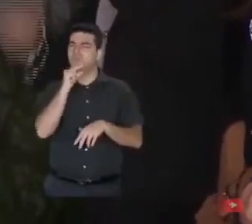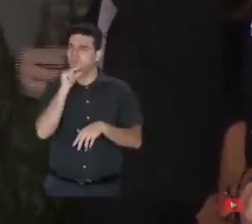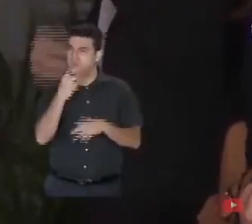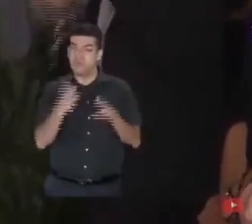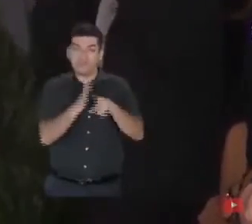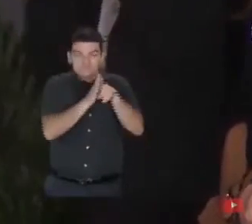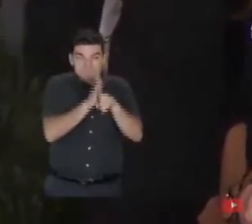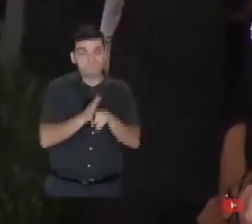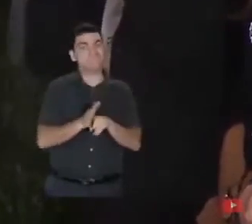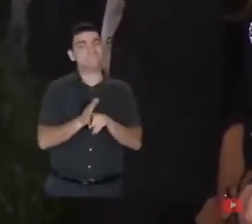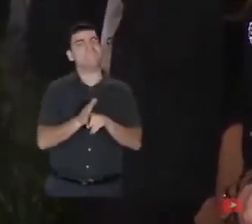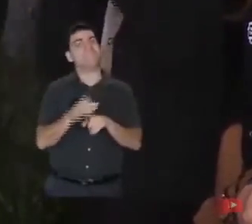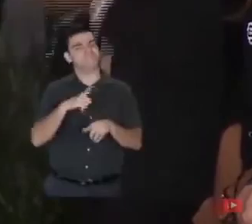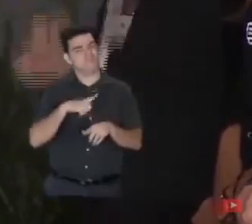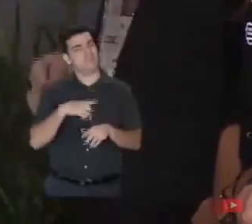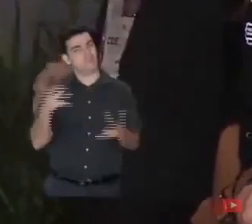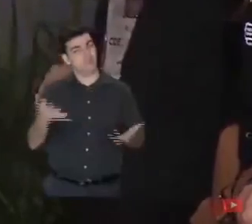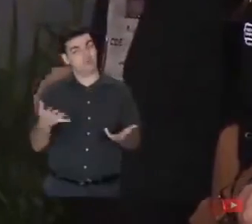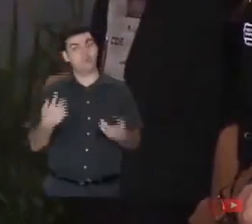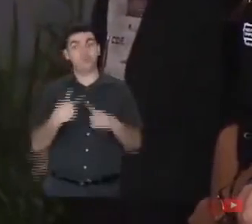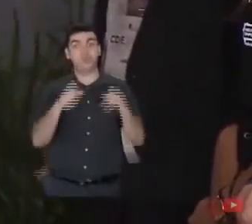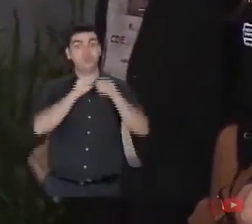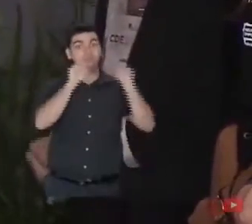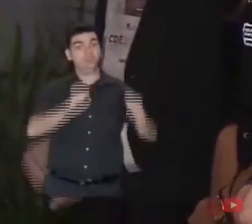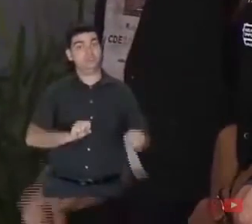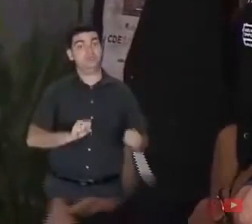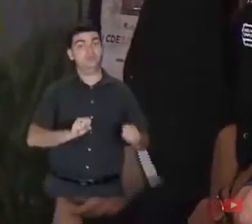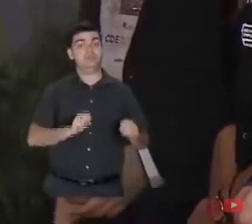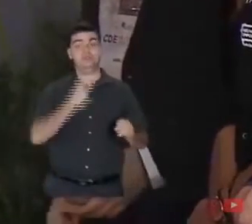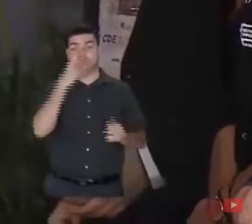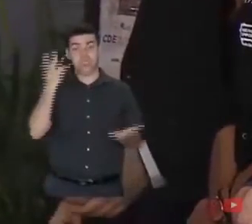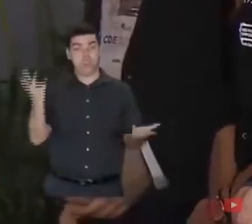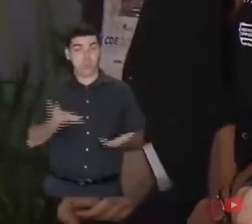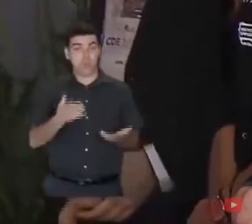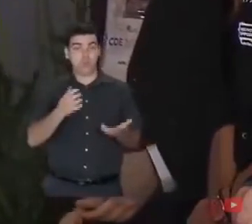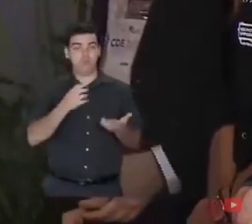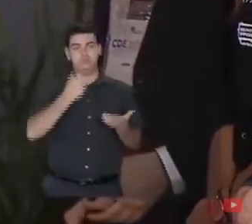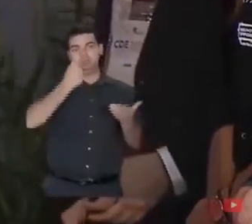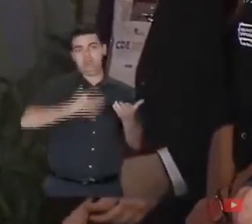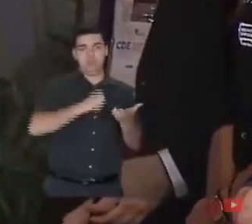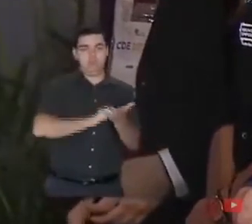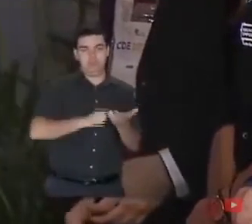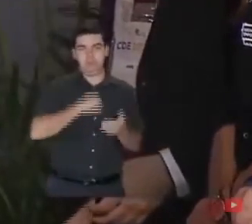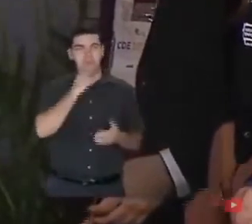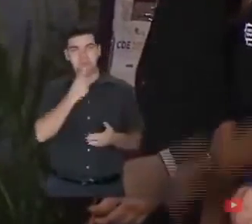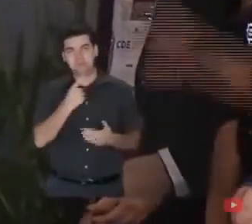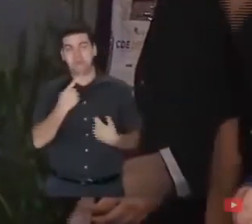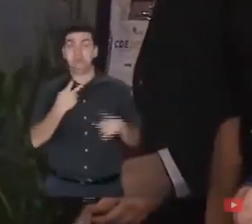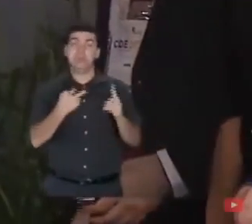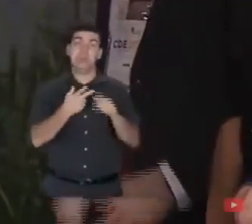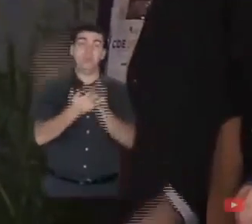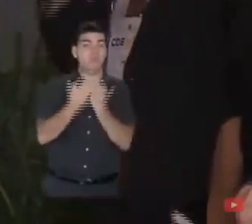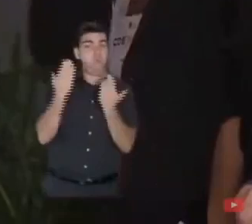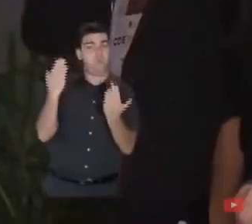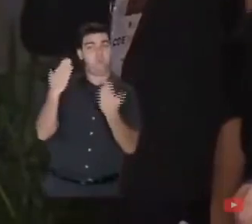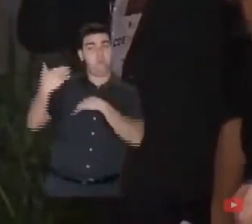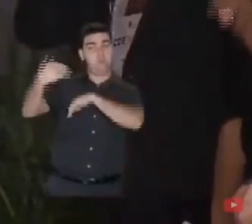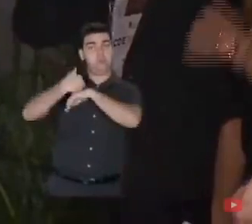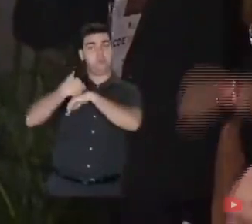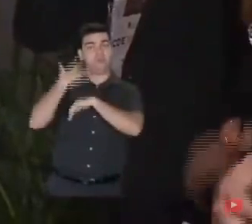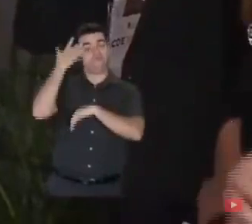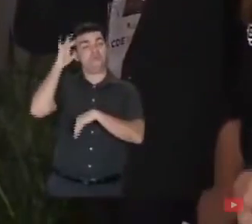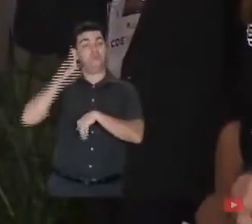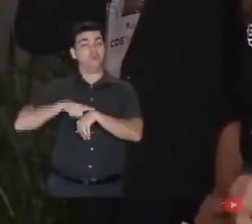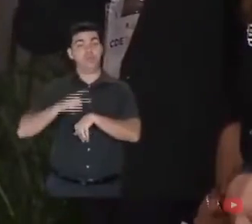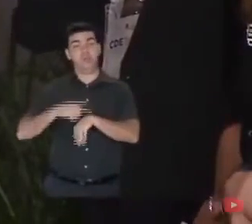na apuração dos resultados. A gente teve um sistema de justificativa que não funcionou. A gente teve a suspeita de um ataque que pode ter sido há 10